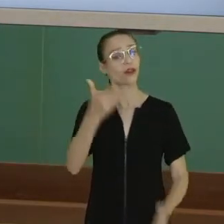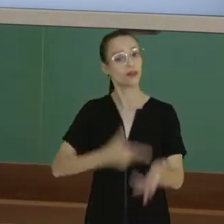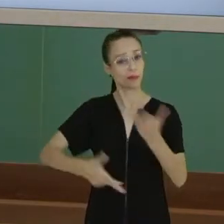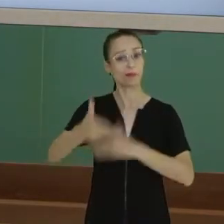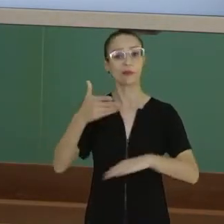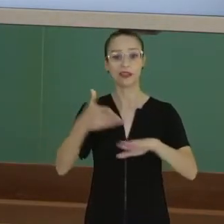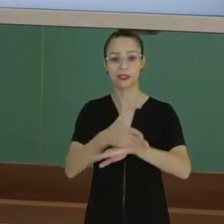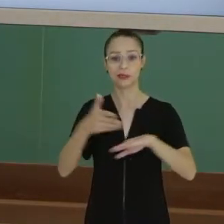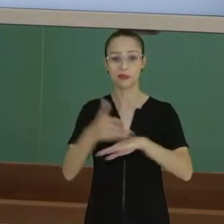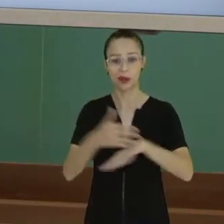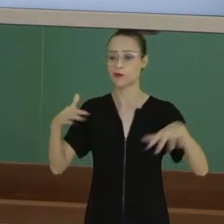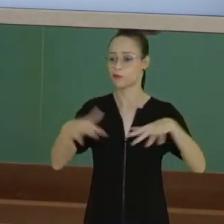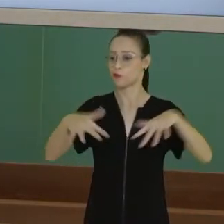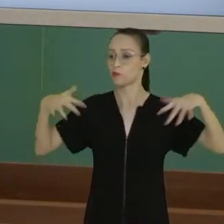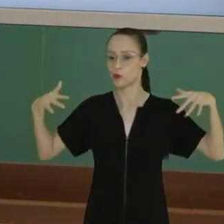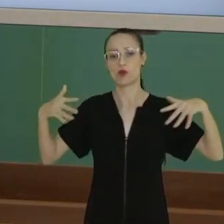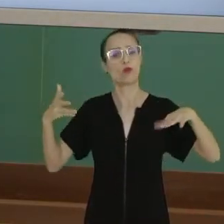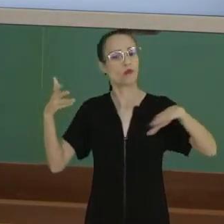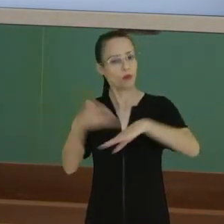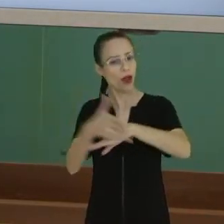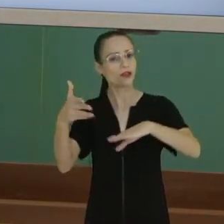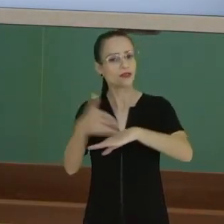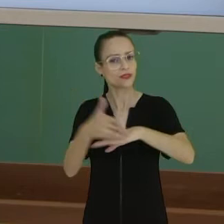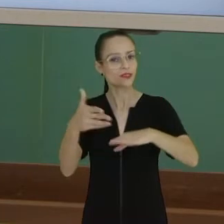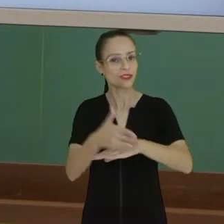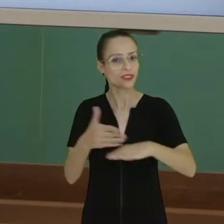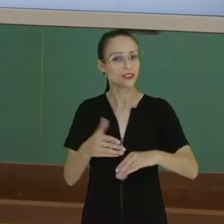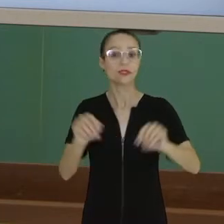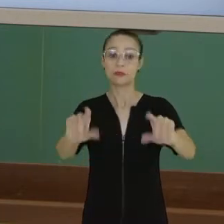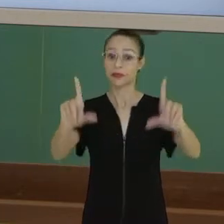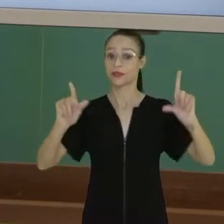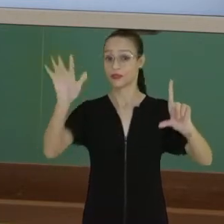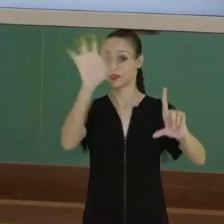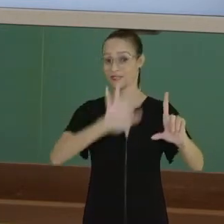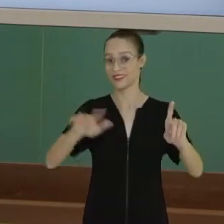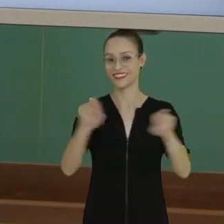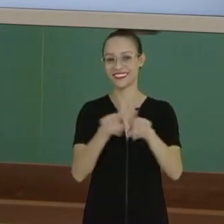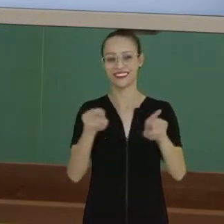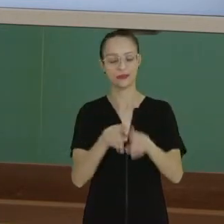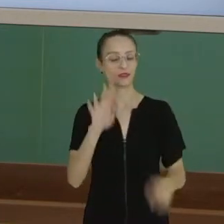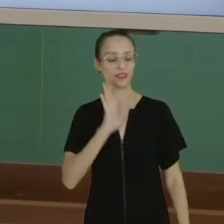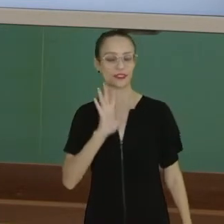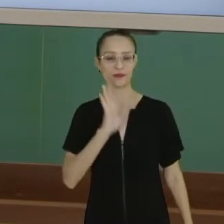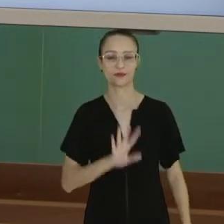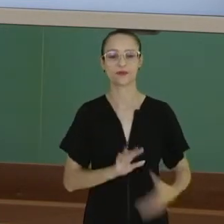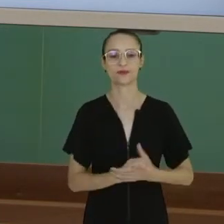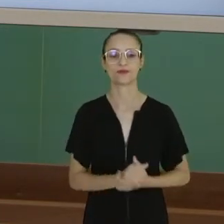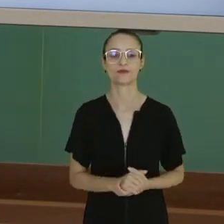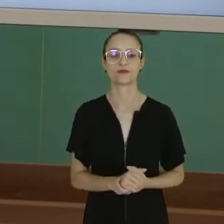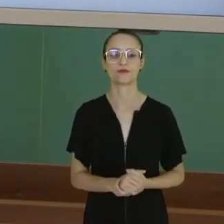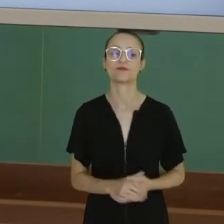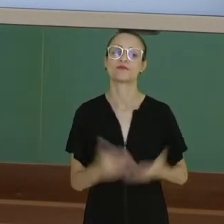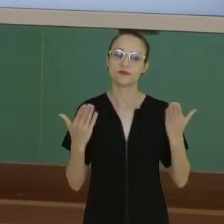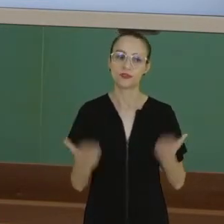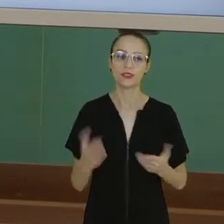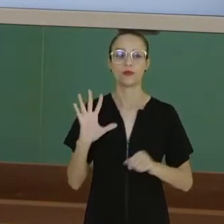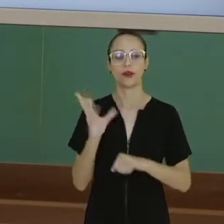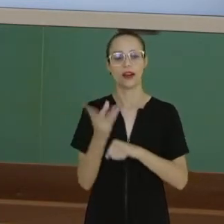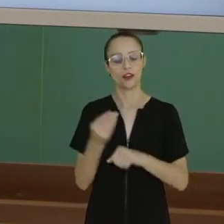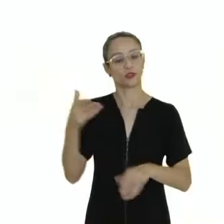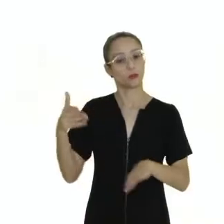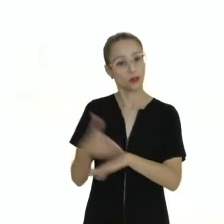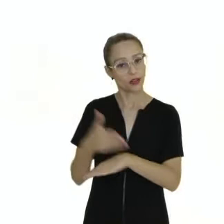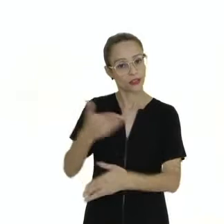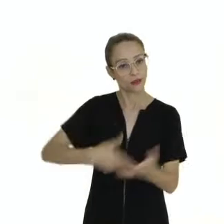O público é chamado para participar ali da cena também. É muito bacana. Então, arte